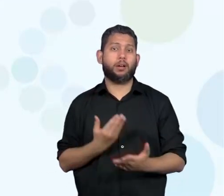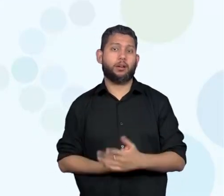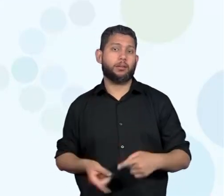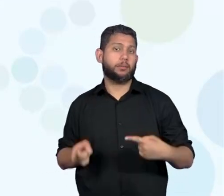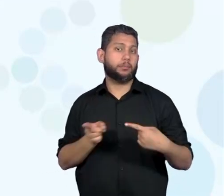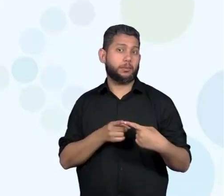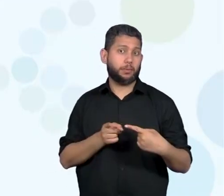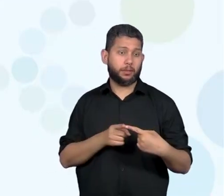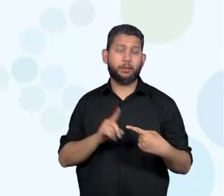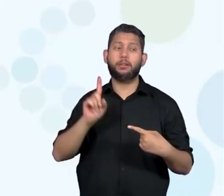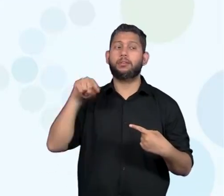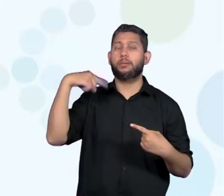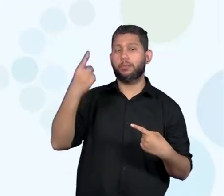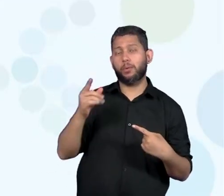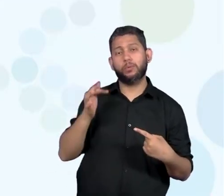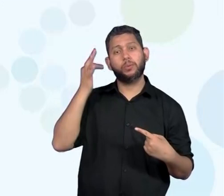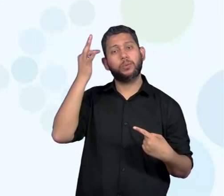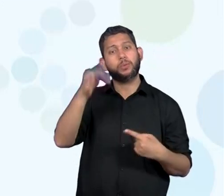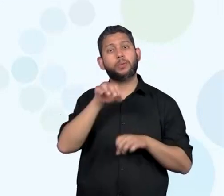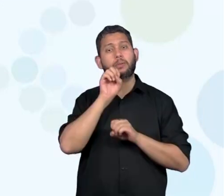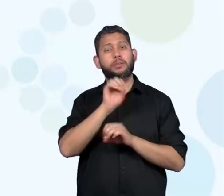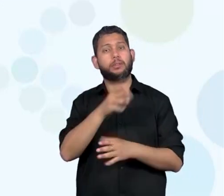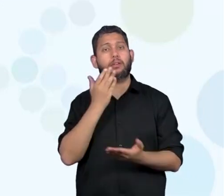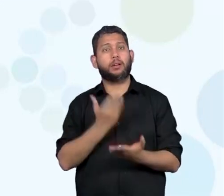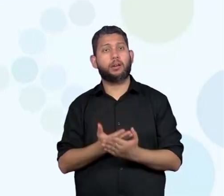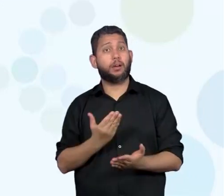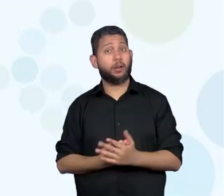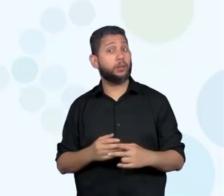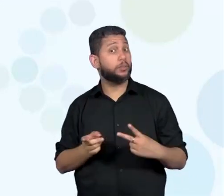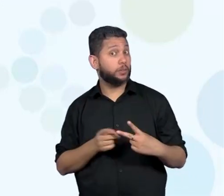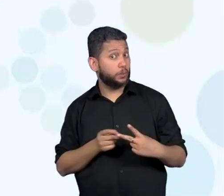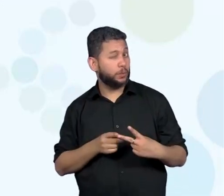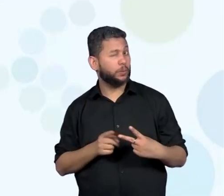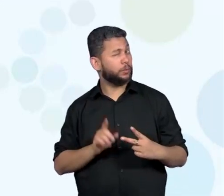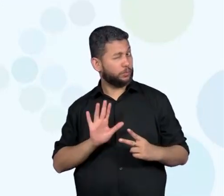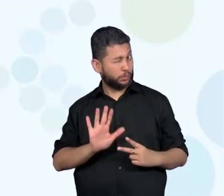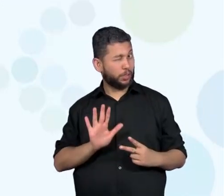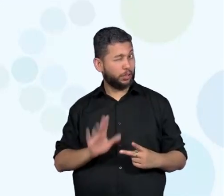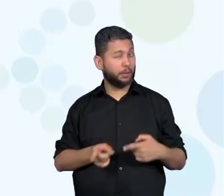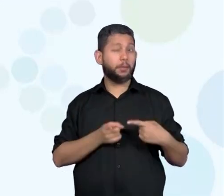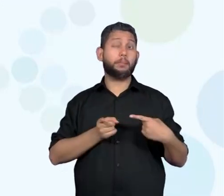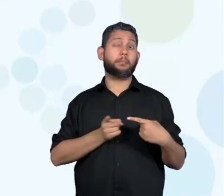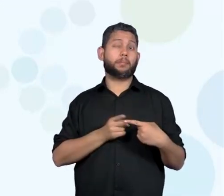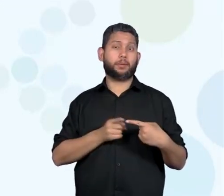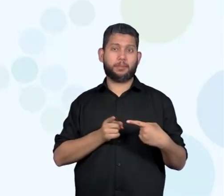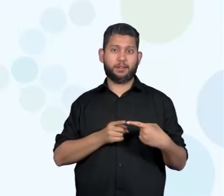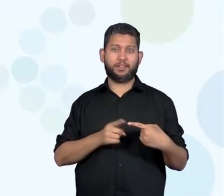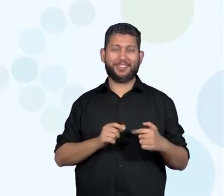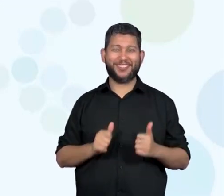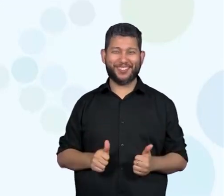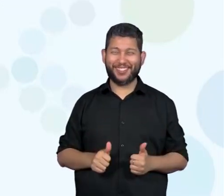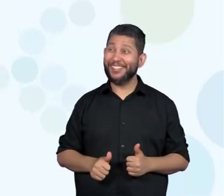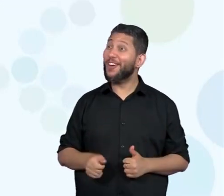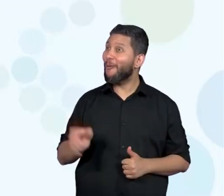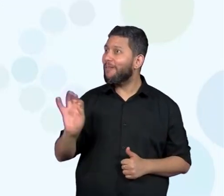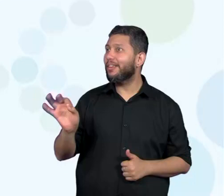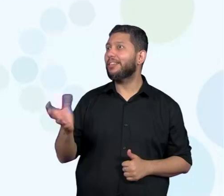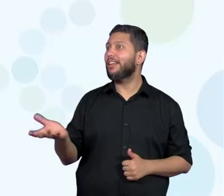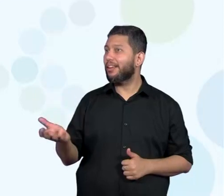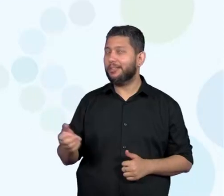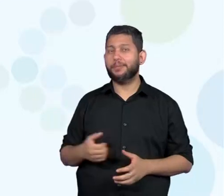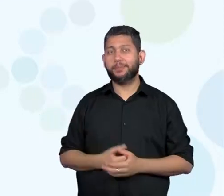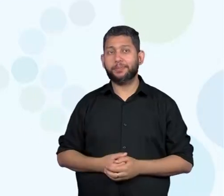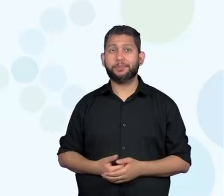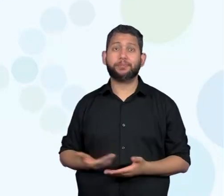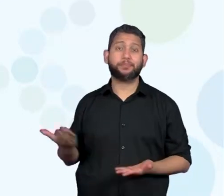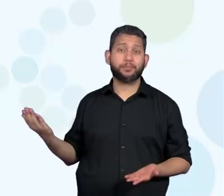que vem por aí a parte 2, não é, Pro? É verdade, né? Vai ter mais coisa então por aí a respeito de raízes, né? Isso mesmo. Então cá